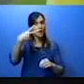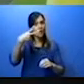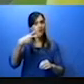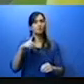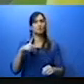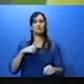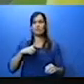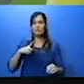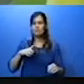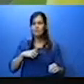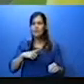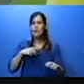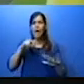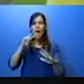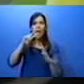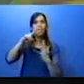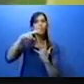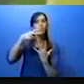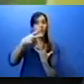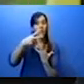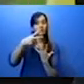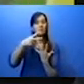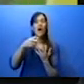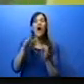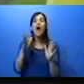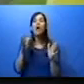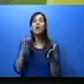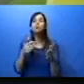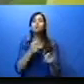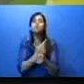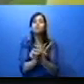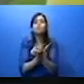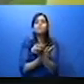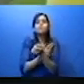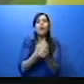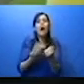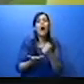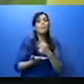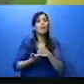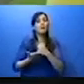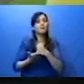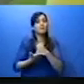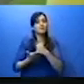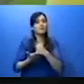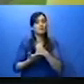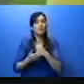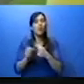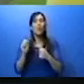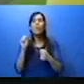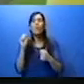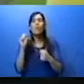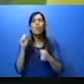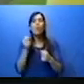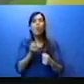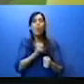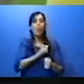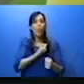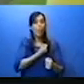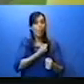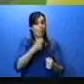atrás da base. Qual é o número natural que é elevado à terceira potência?